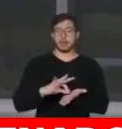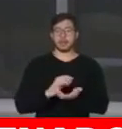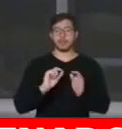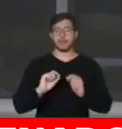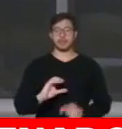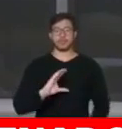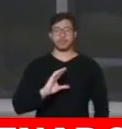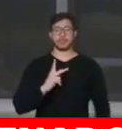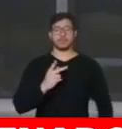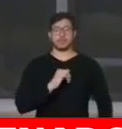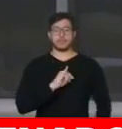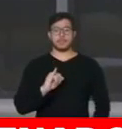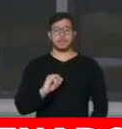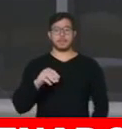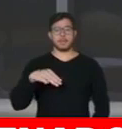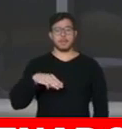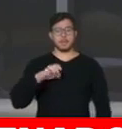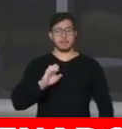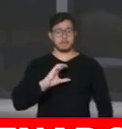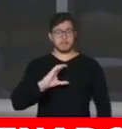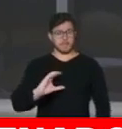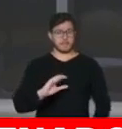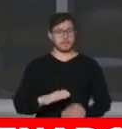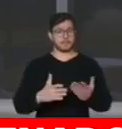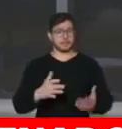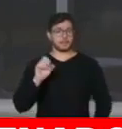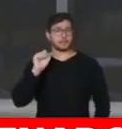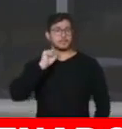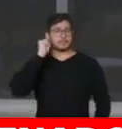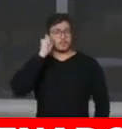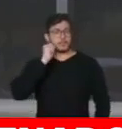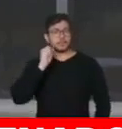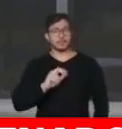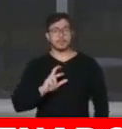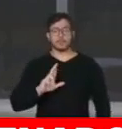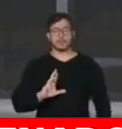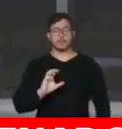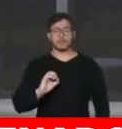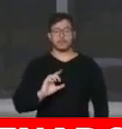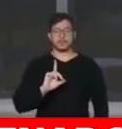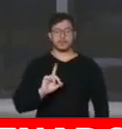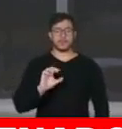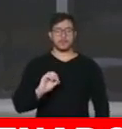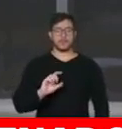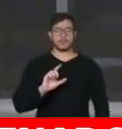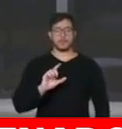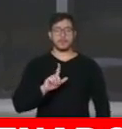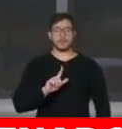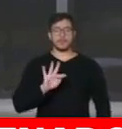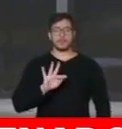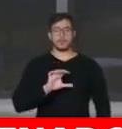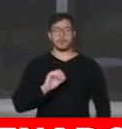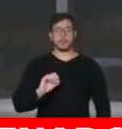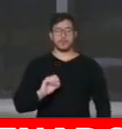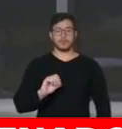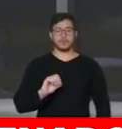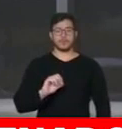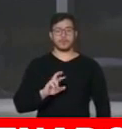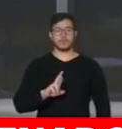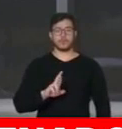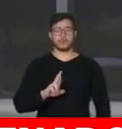senador Randolfo Rodrigues acaba de dizer: CPI do MEC protocolada, vamos ao trabalho. Eu